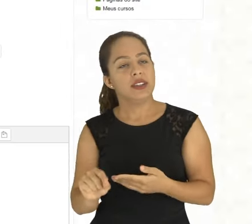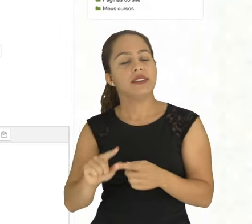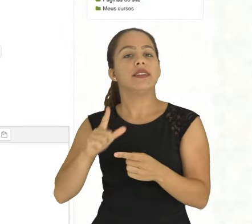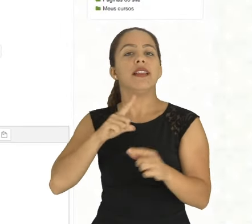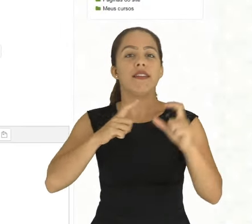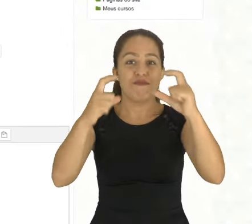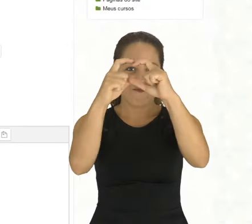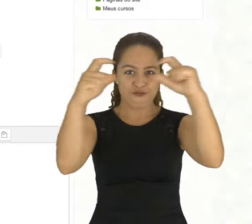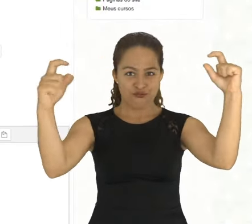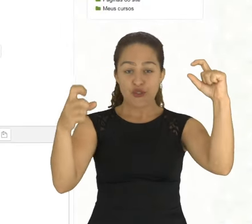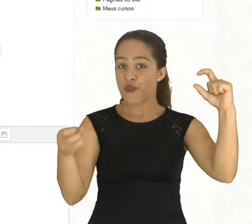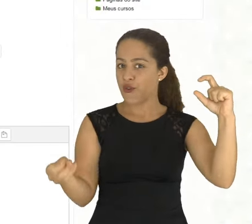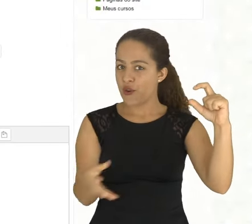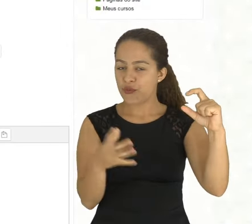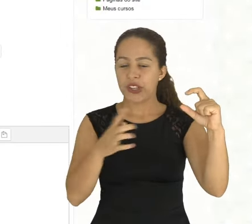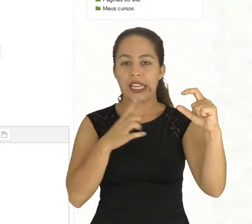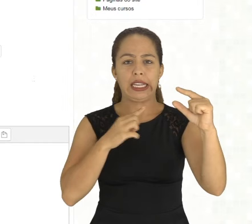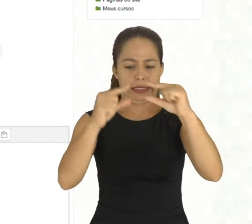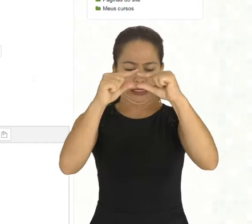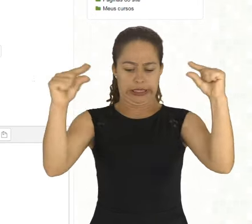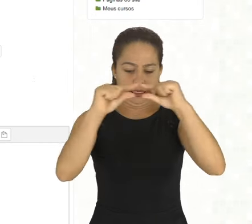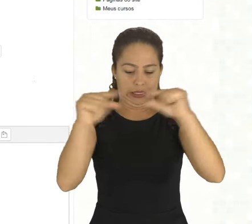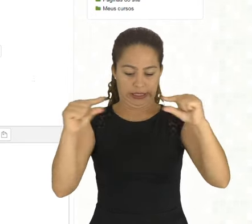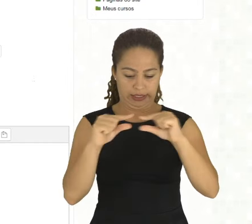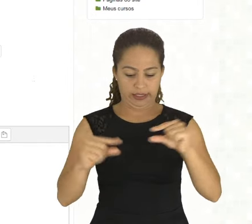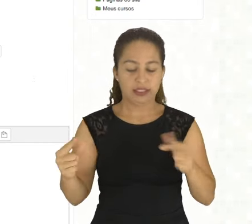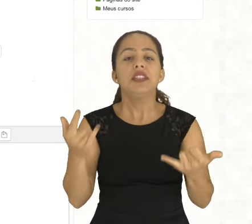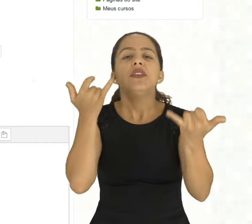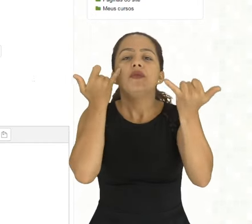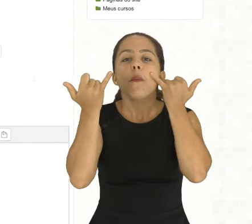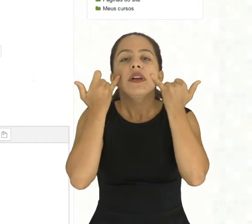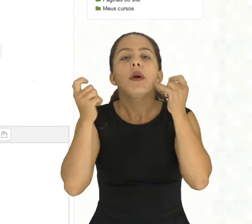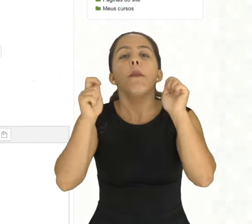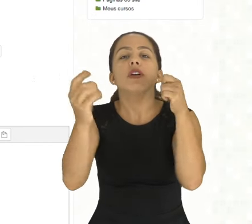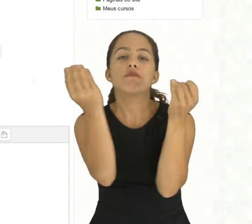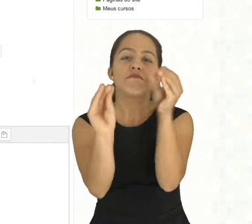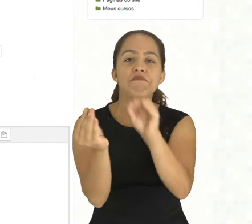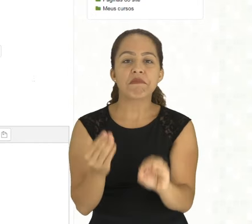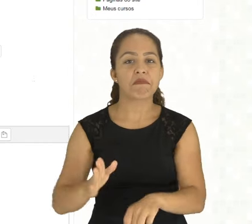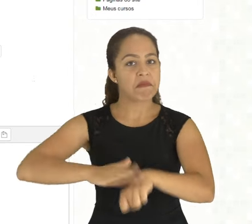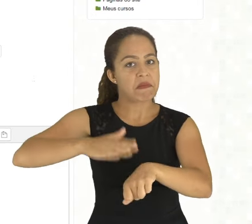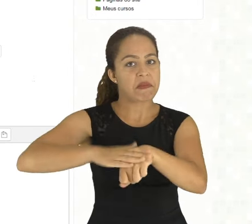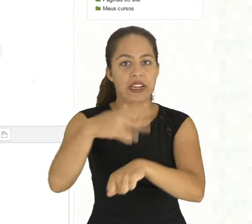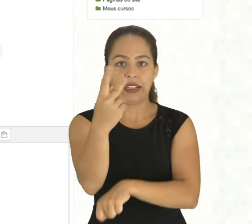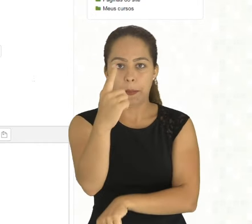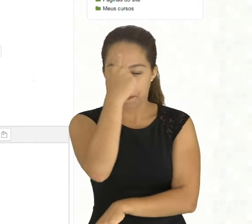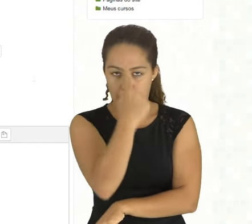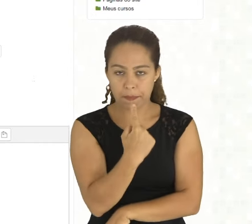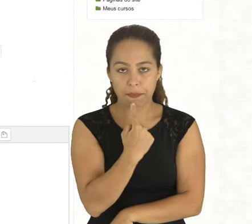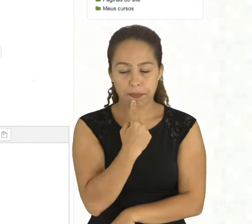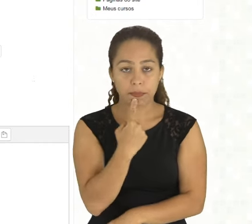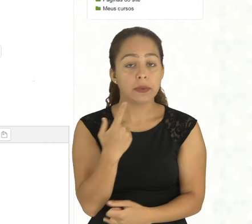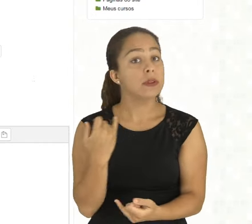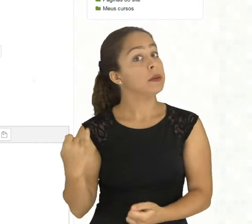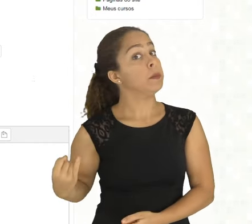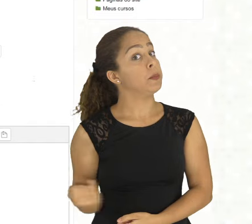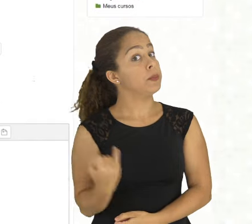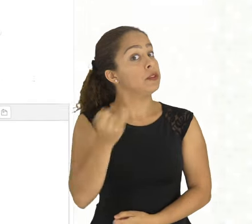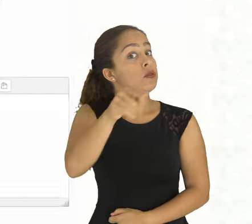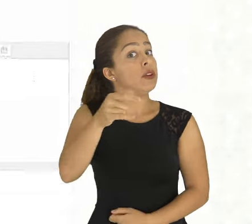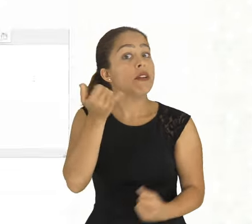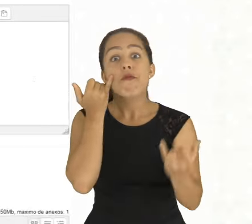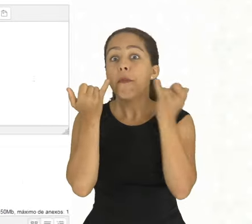nova janela, existirão várias categorias com campos pedindo informações sobre seu perfil. É importante que essas informações sejam